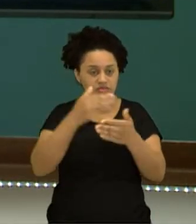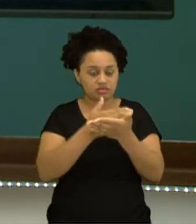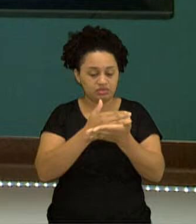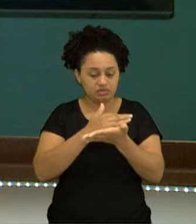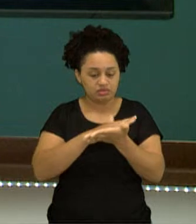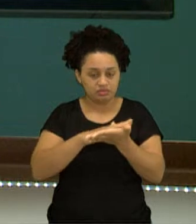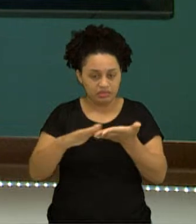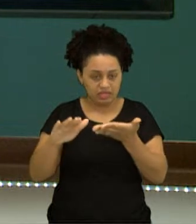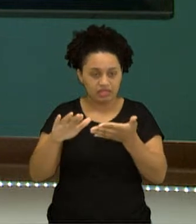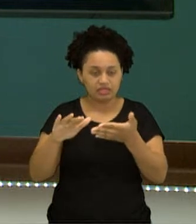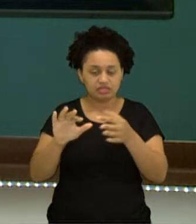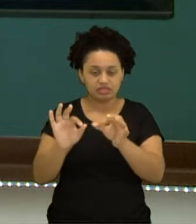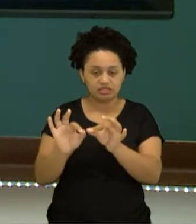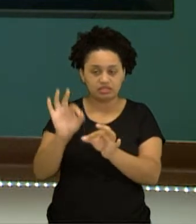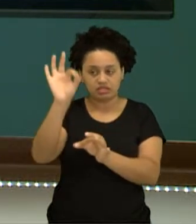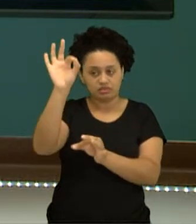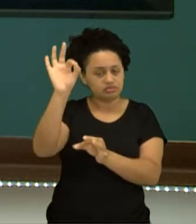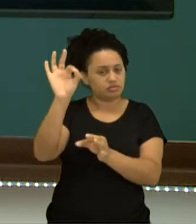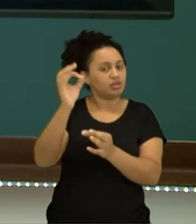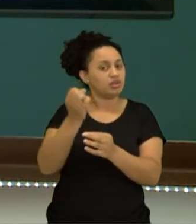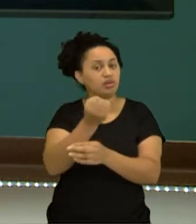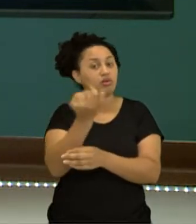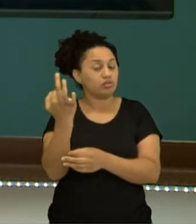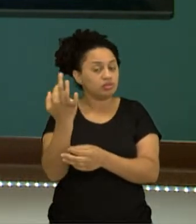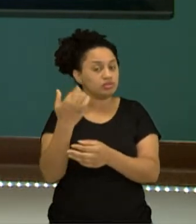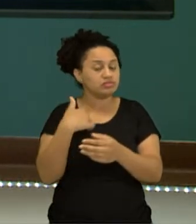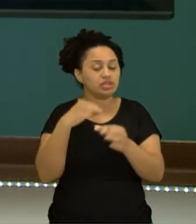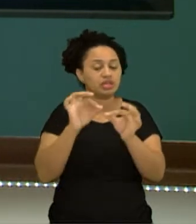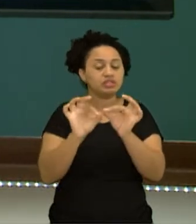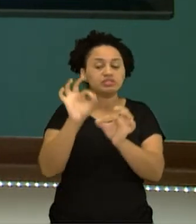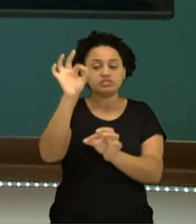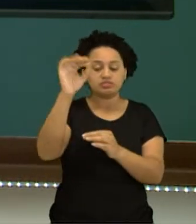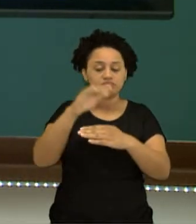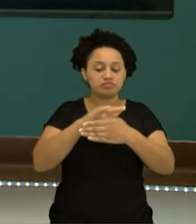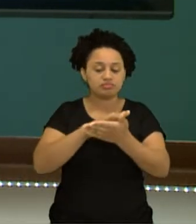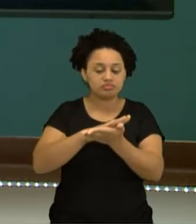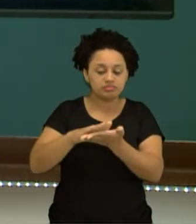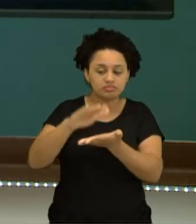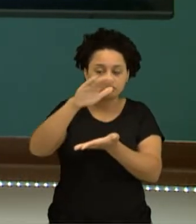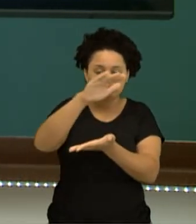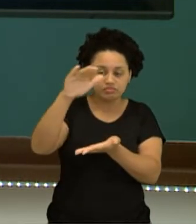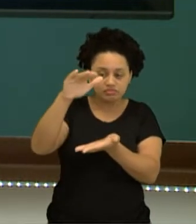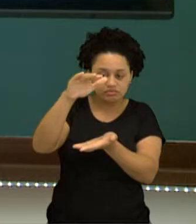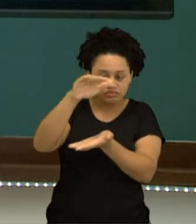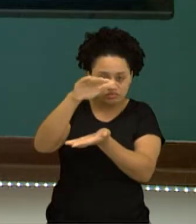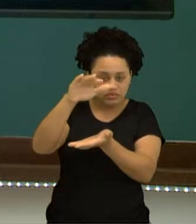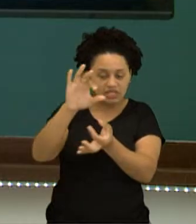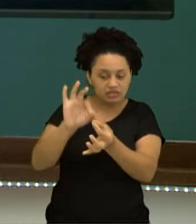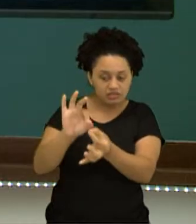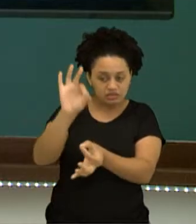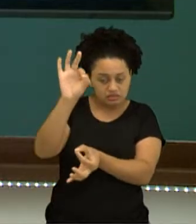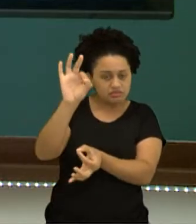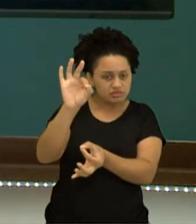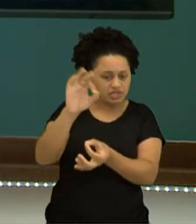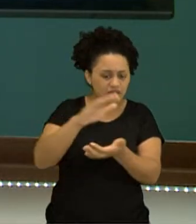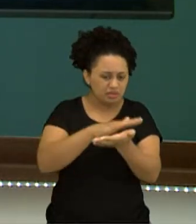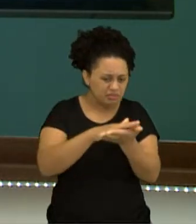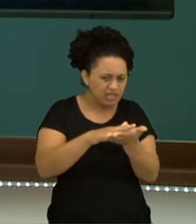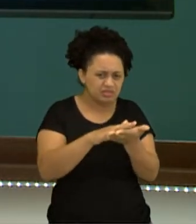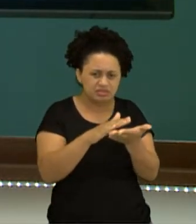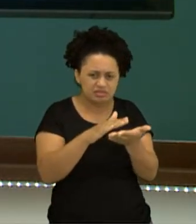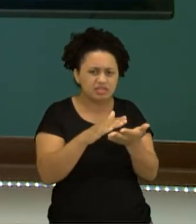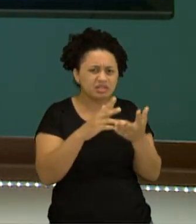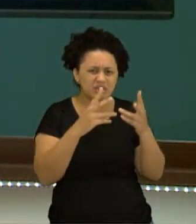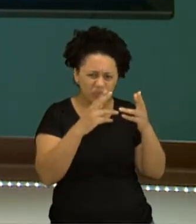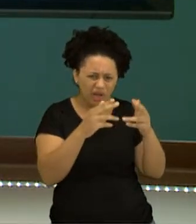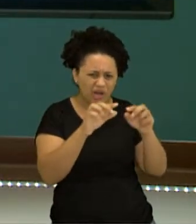a diferença desta base para essa base. A distância entre as duas vai ser a altura. Base vezes a altura. Mas a mesma forma do retângulo? É